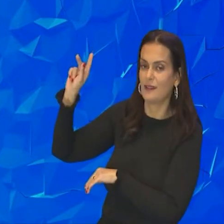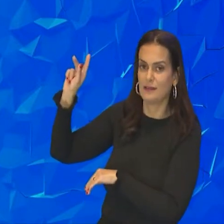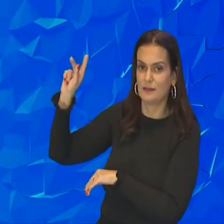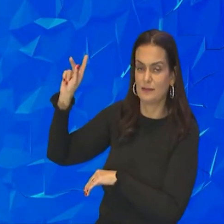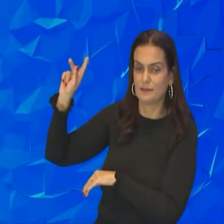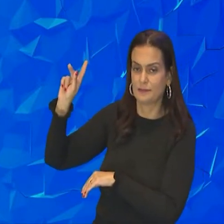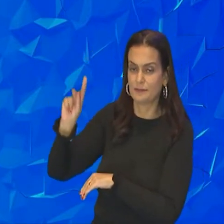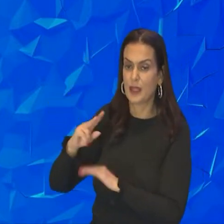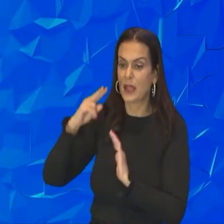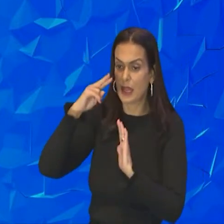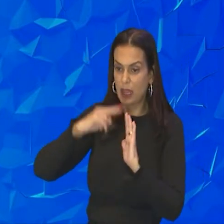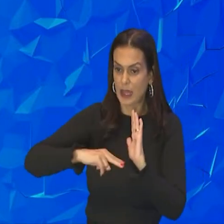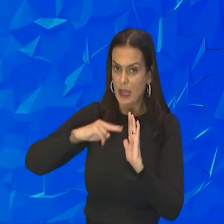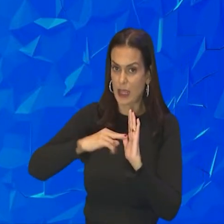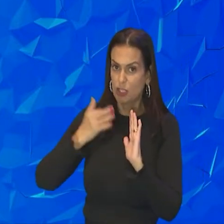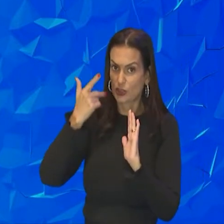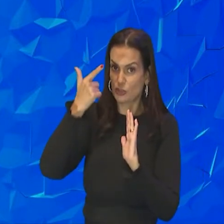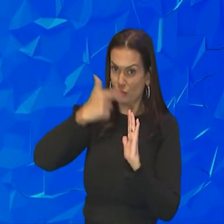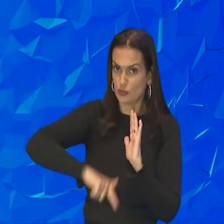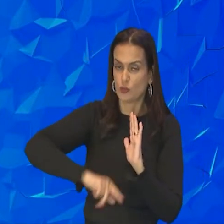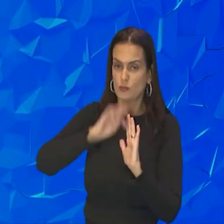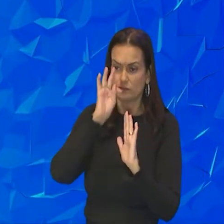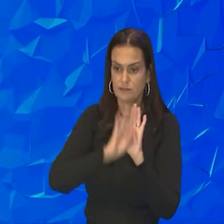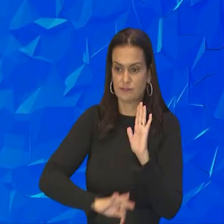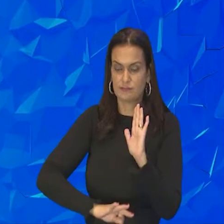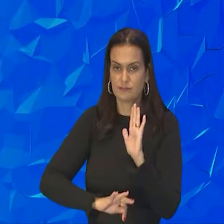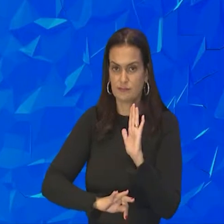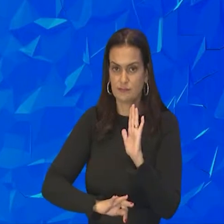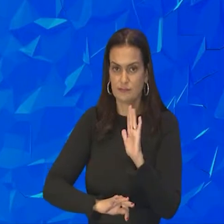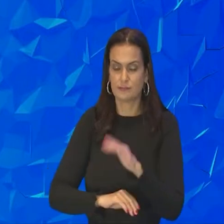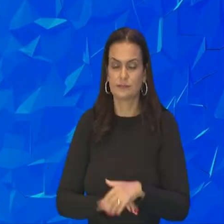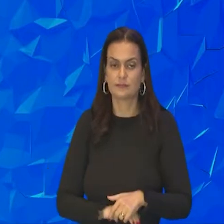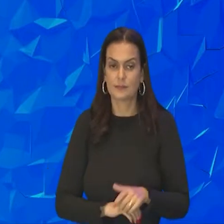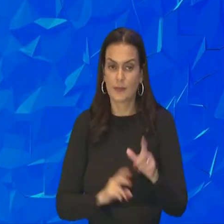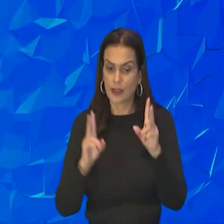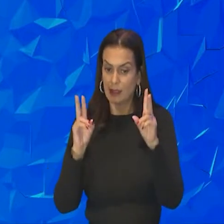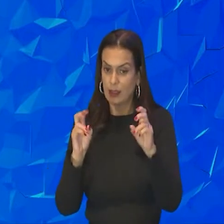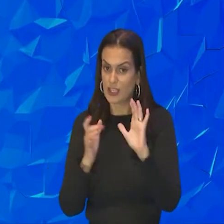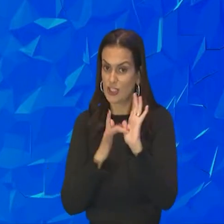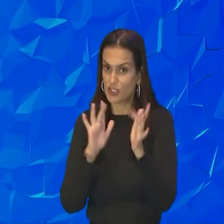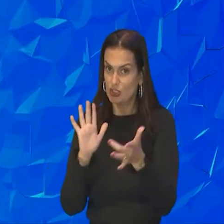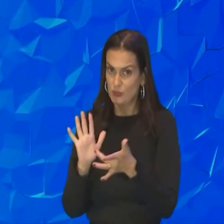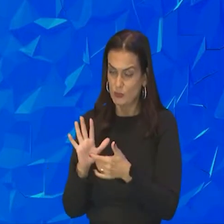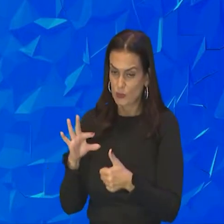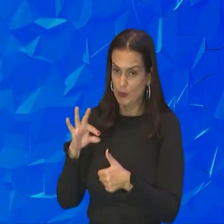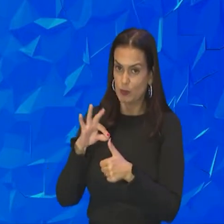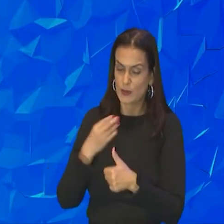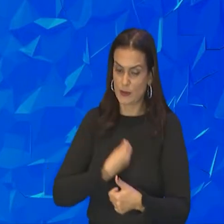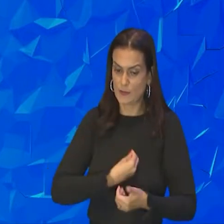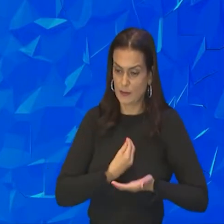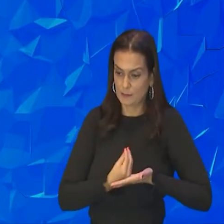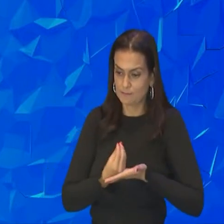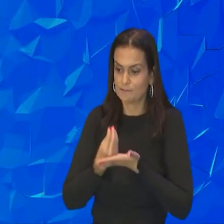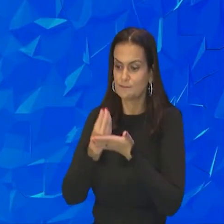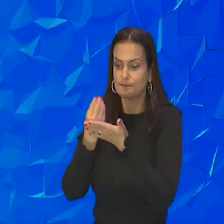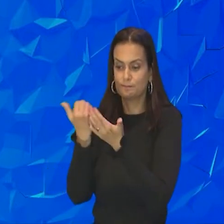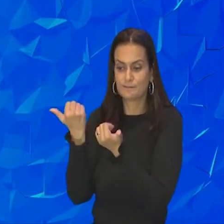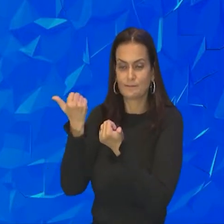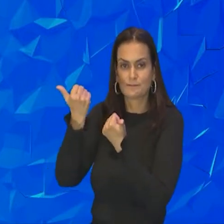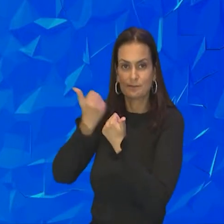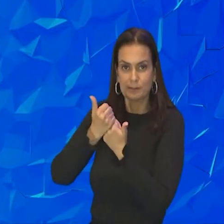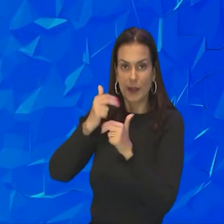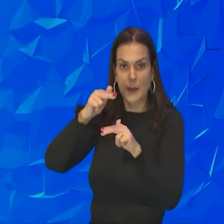de novo esse texto. Falando a respeito de Jesus, de Cristo Jesus, o qual se entregou a si mesmo pelos nossos